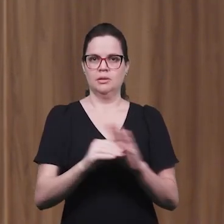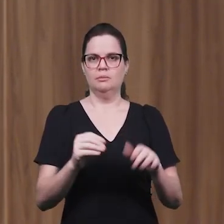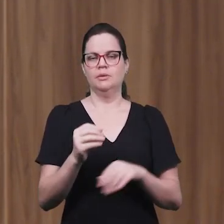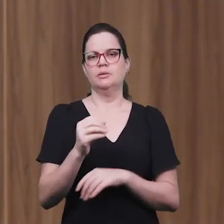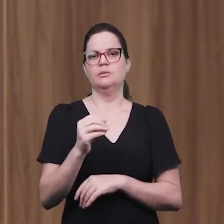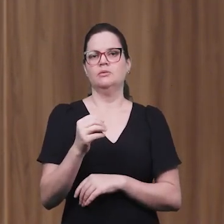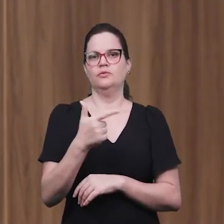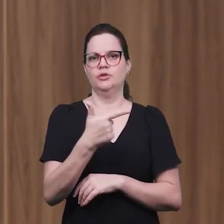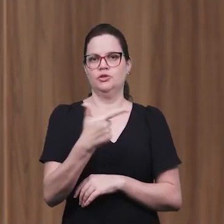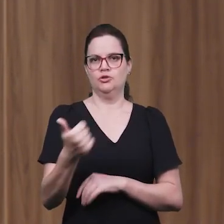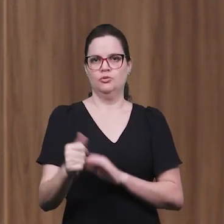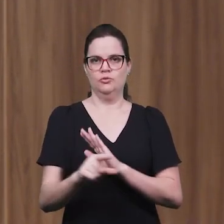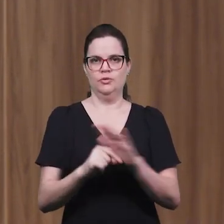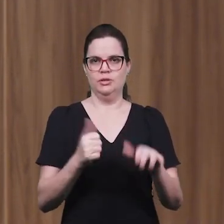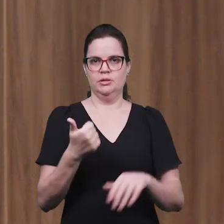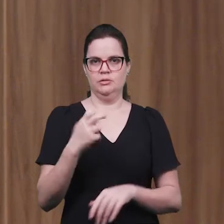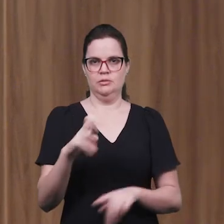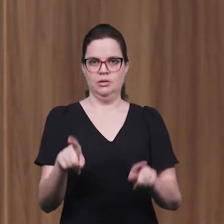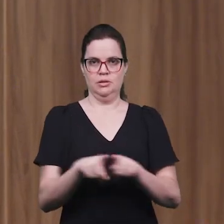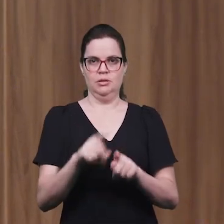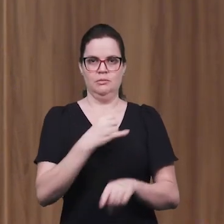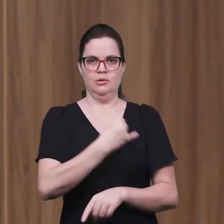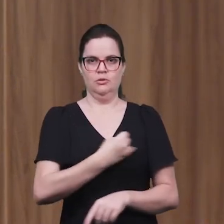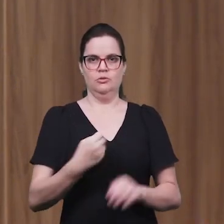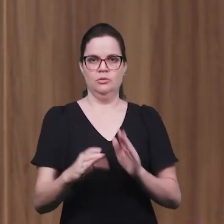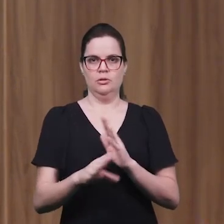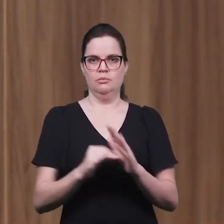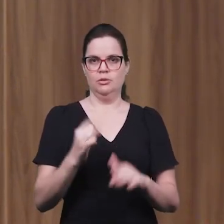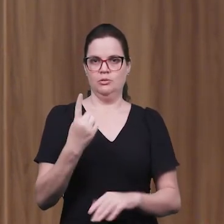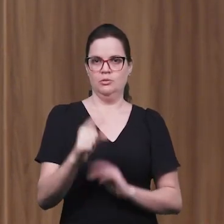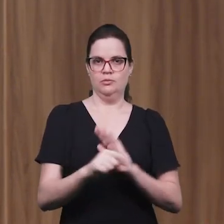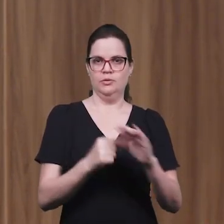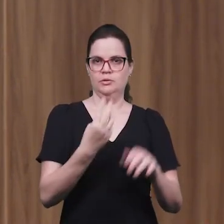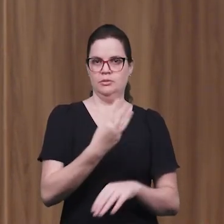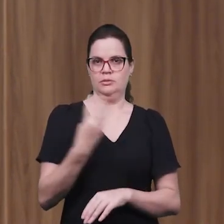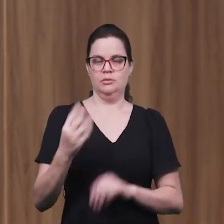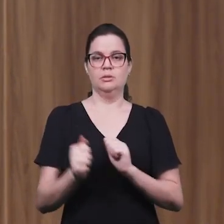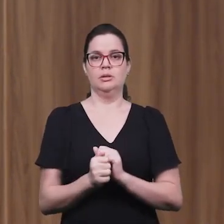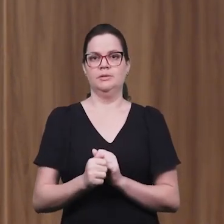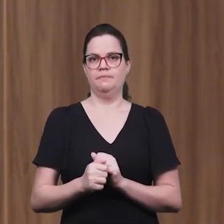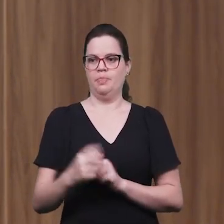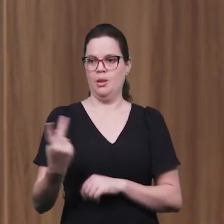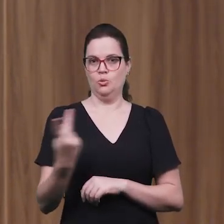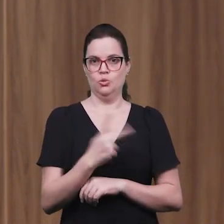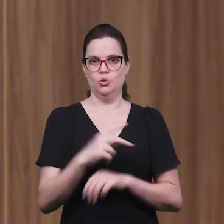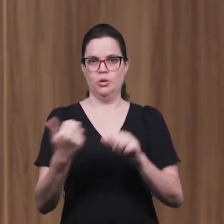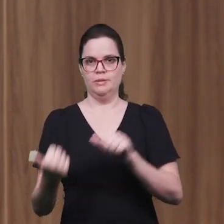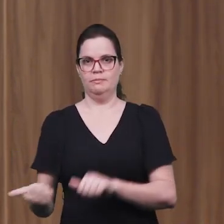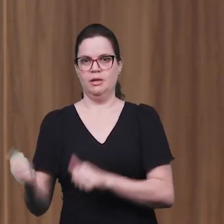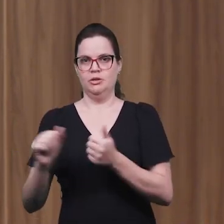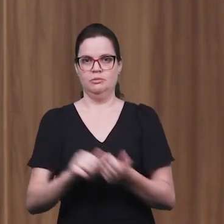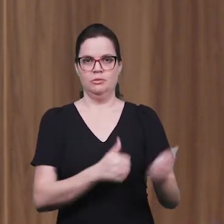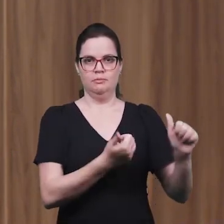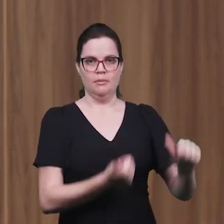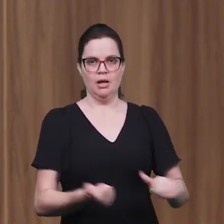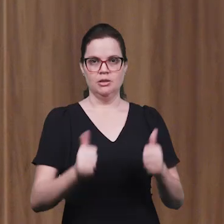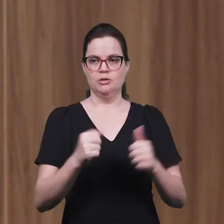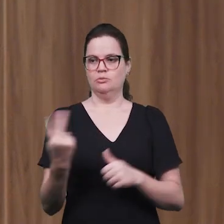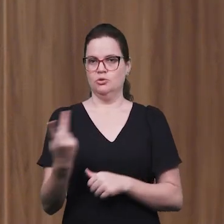e João 1:33. Ambos davam testemunho da mudança de